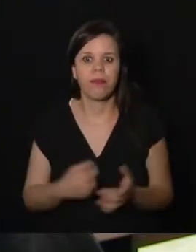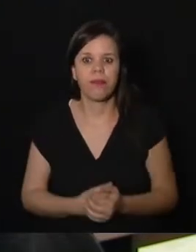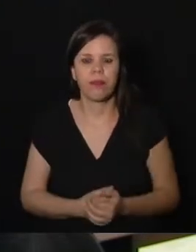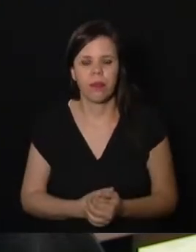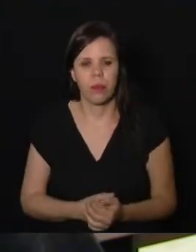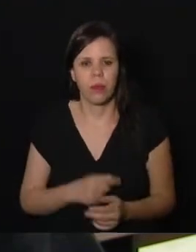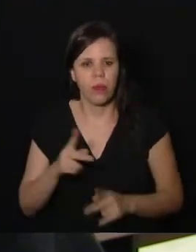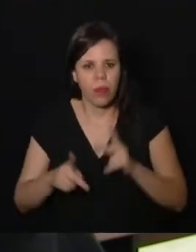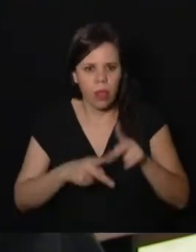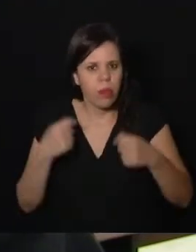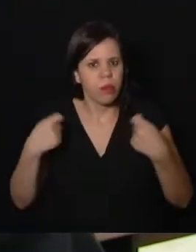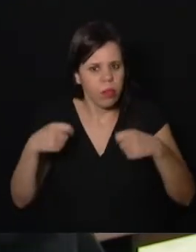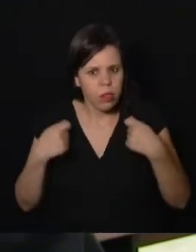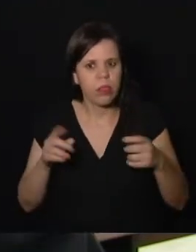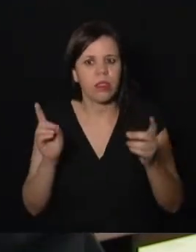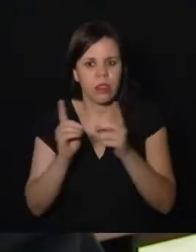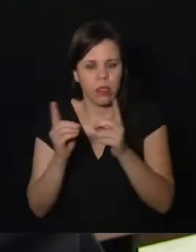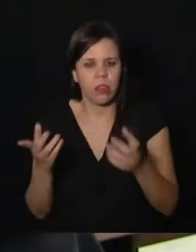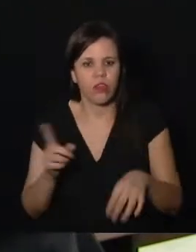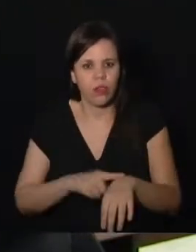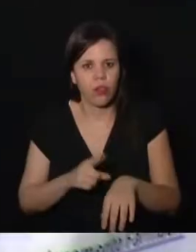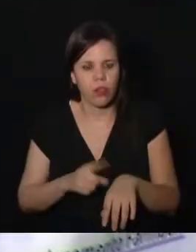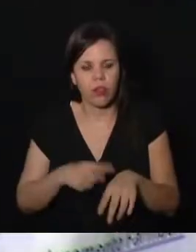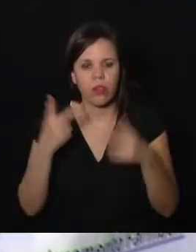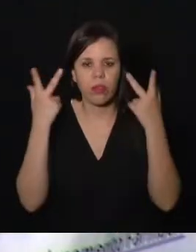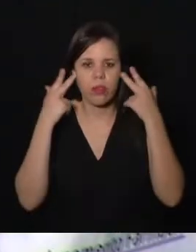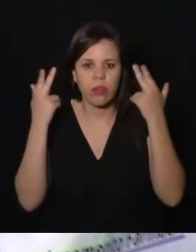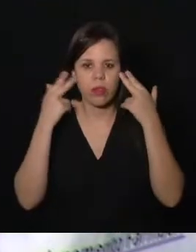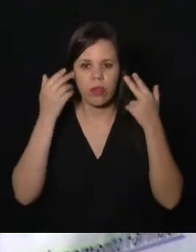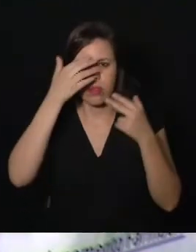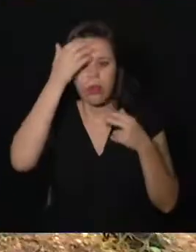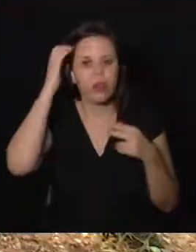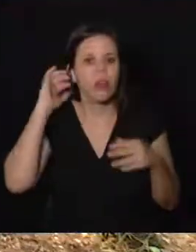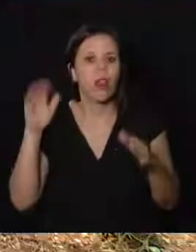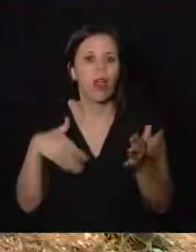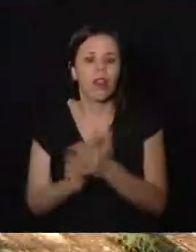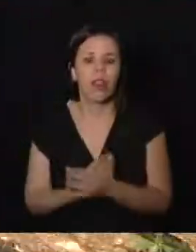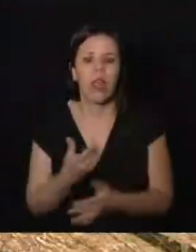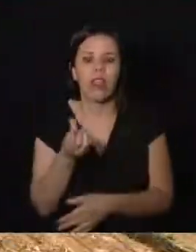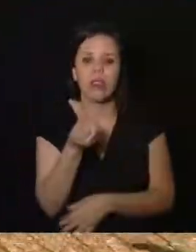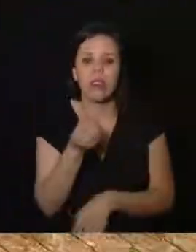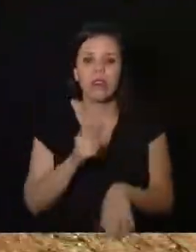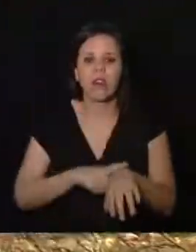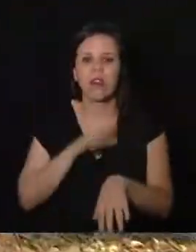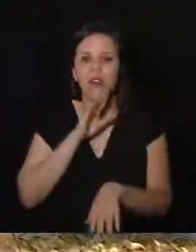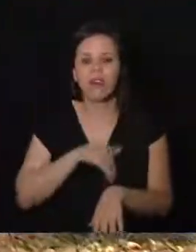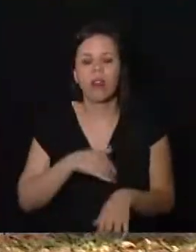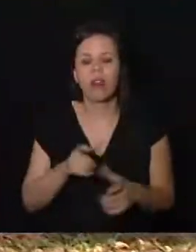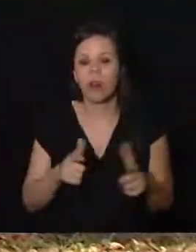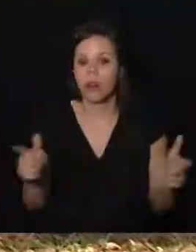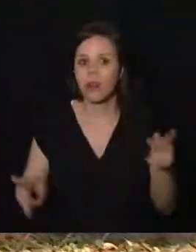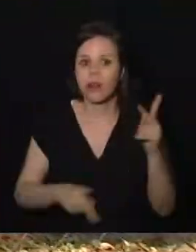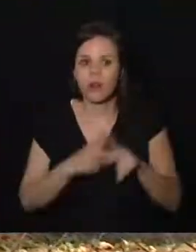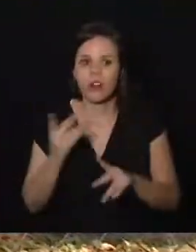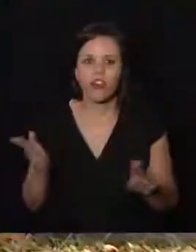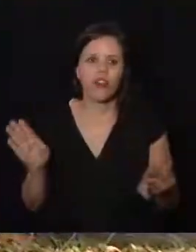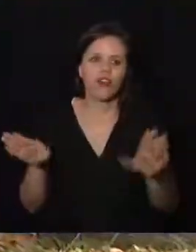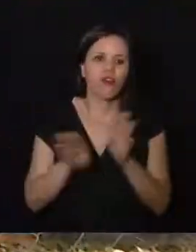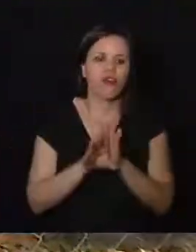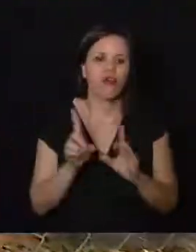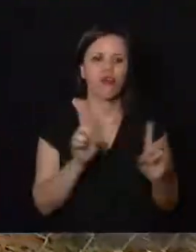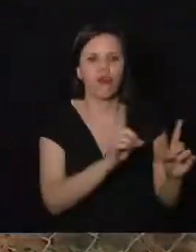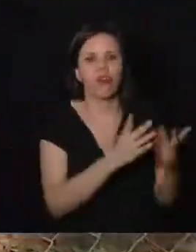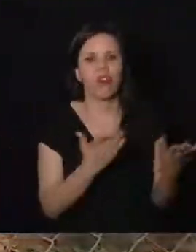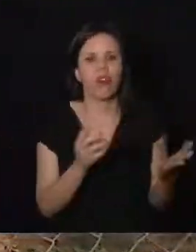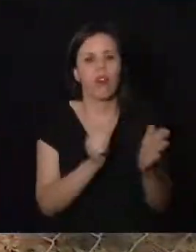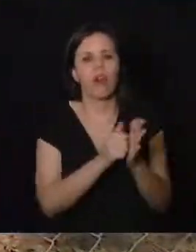a população precisa ser atendida no horário normal, que seria até às 18 horas, e a maioria está chegando nas farmácias e batendo na